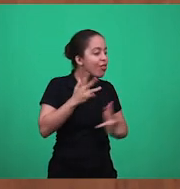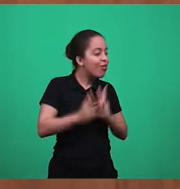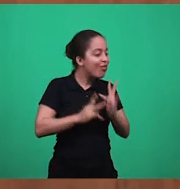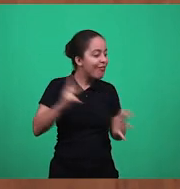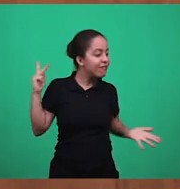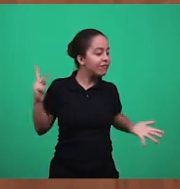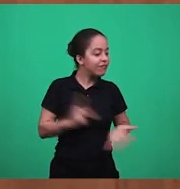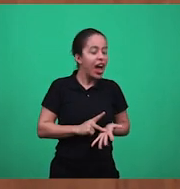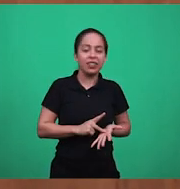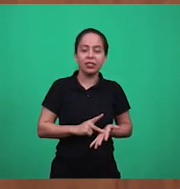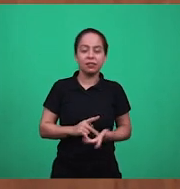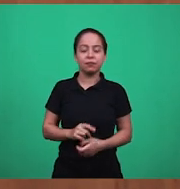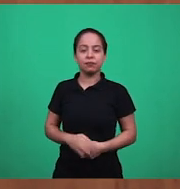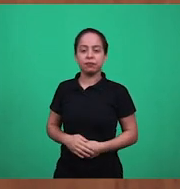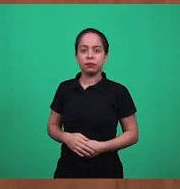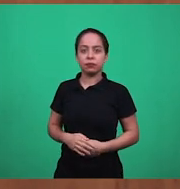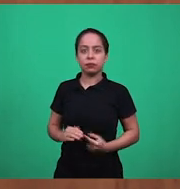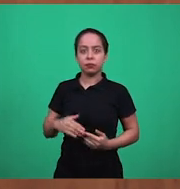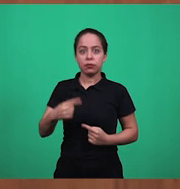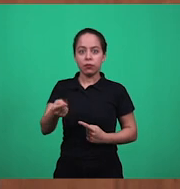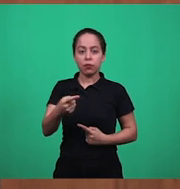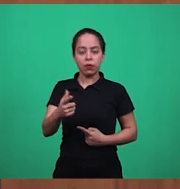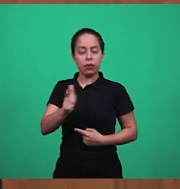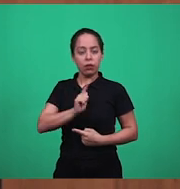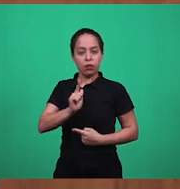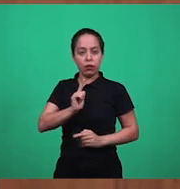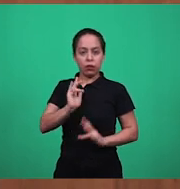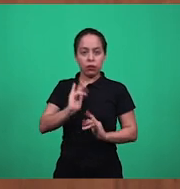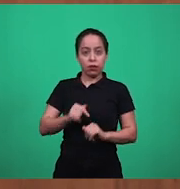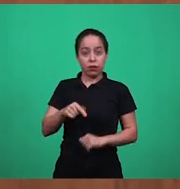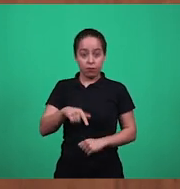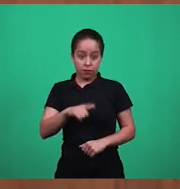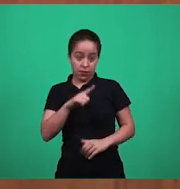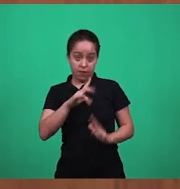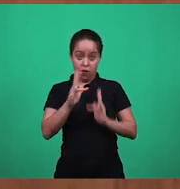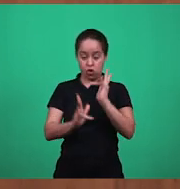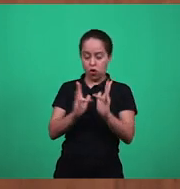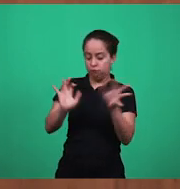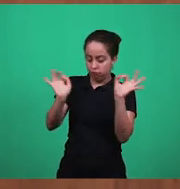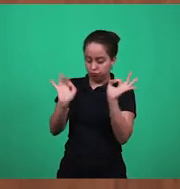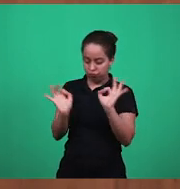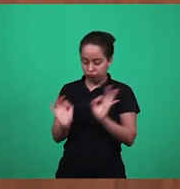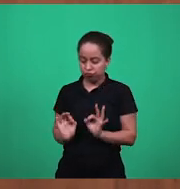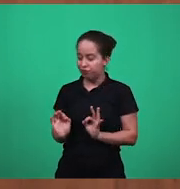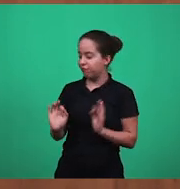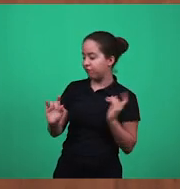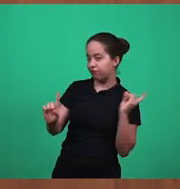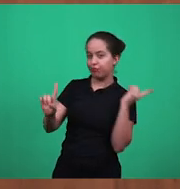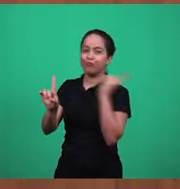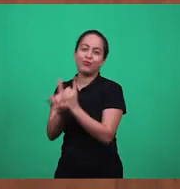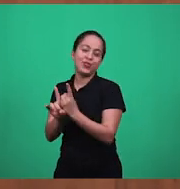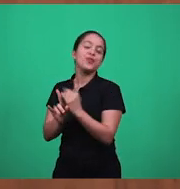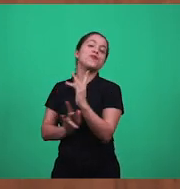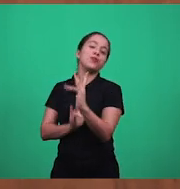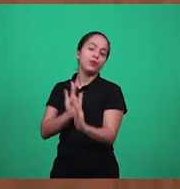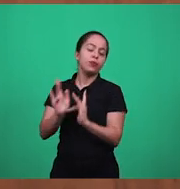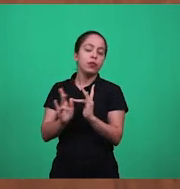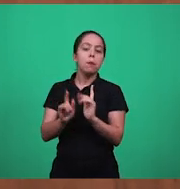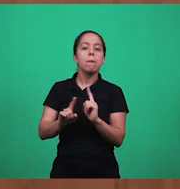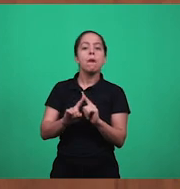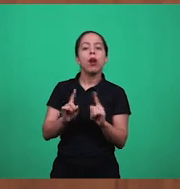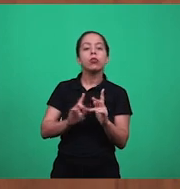noiva. E ali elas começaram a se arrumar e foram ao encontro do noivo. Só que